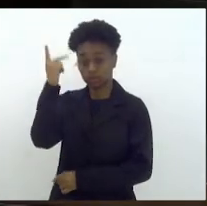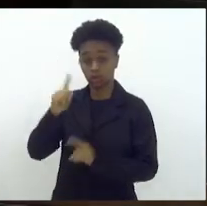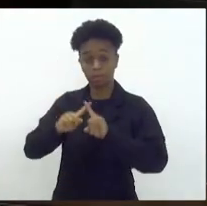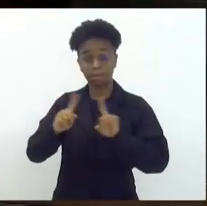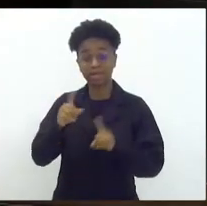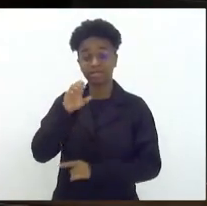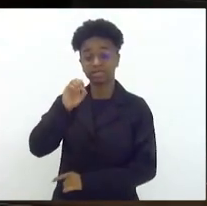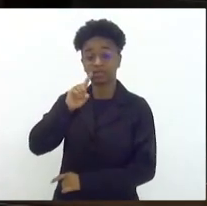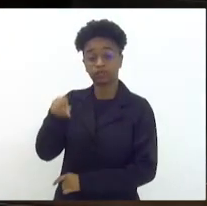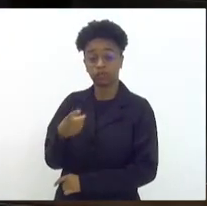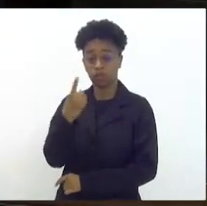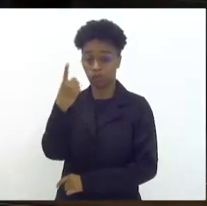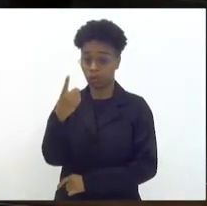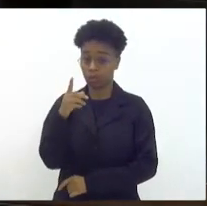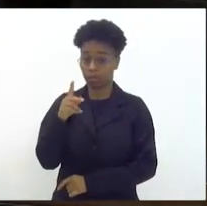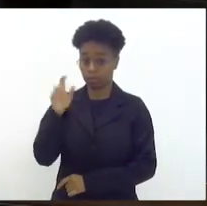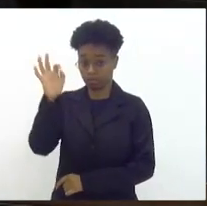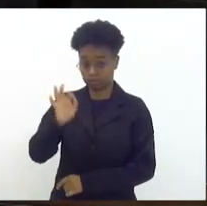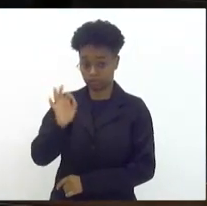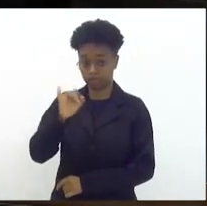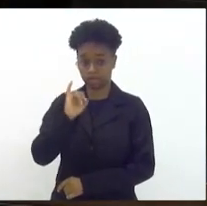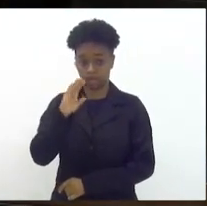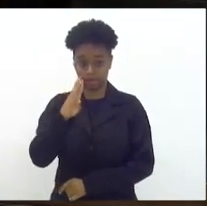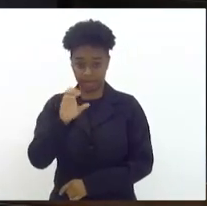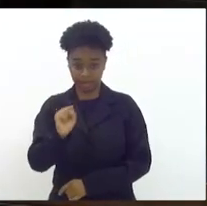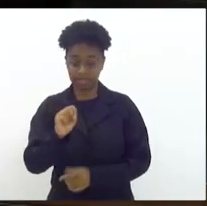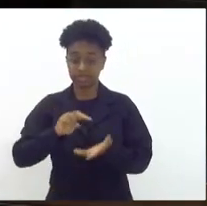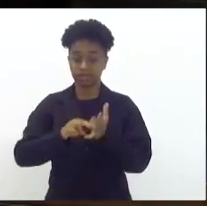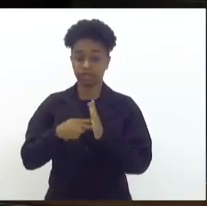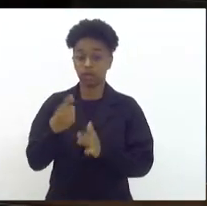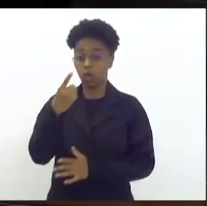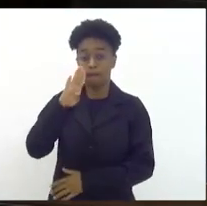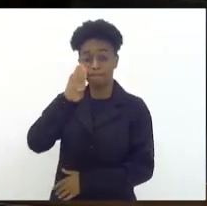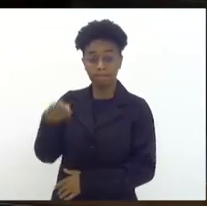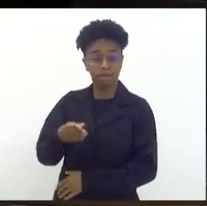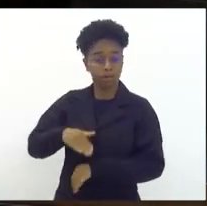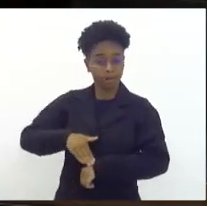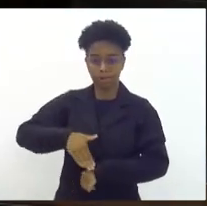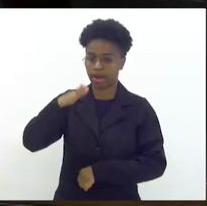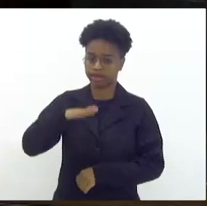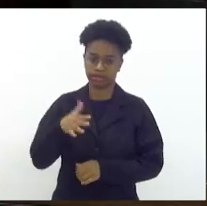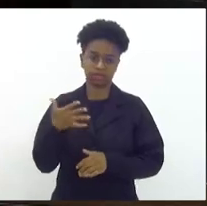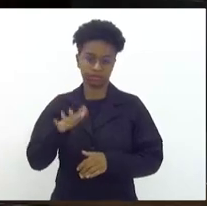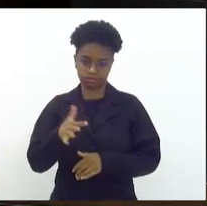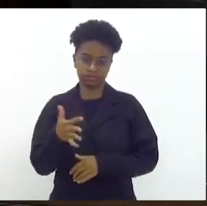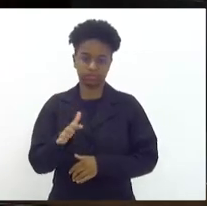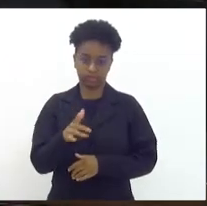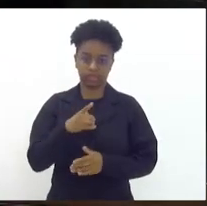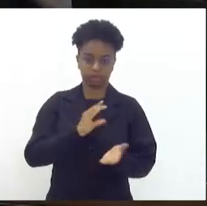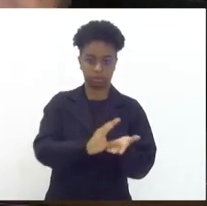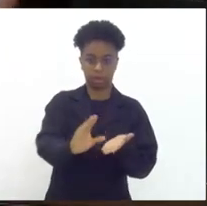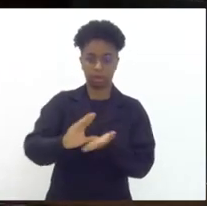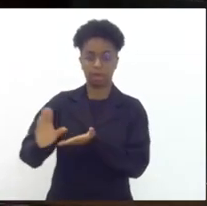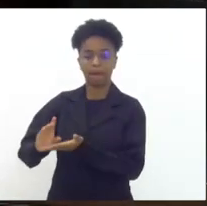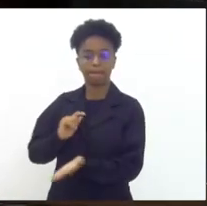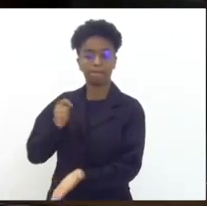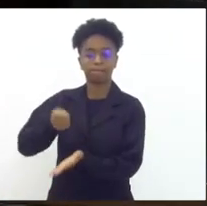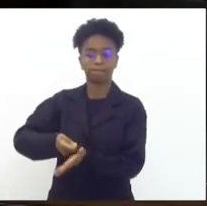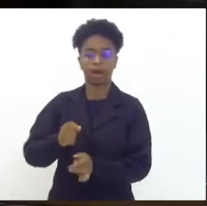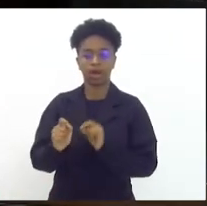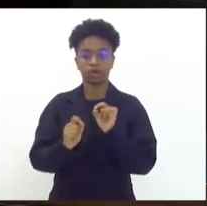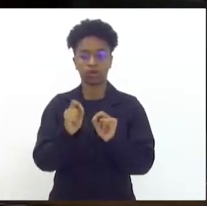0,1% do ibs que vai dar mais de um bilhão e meio de reais provavelmente de saída para financiar